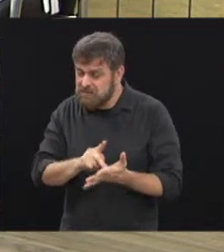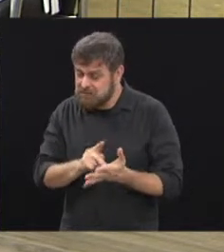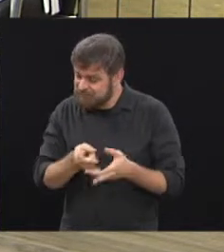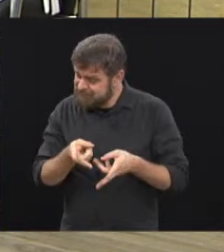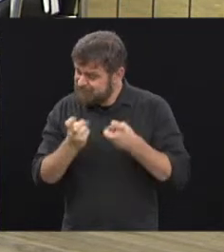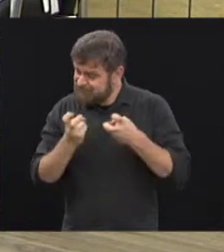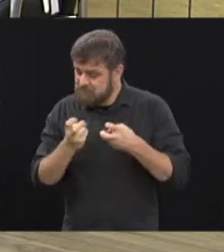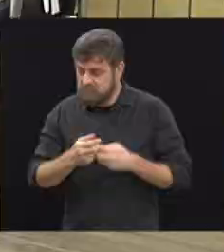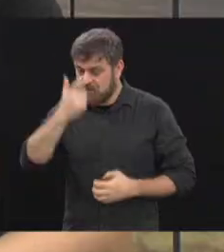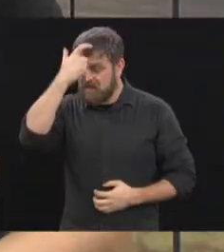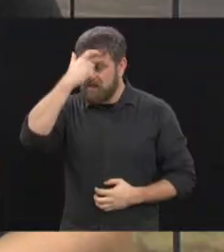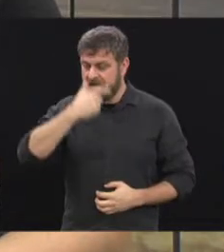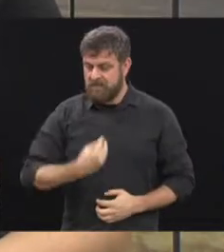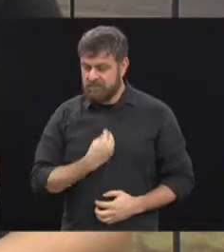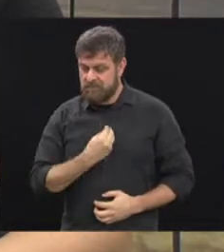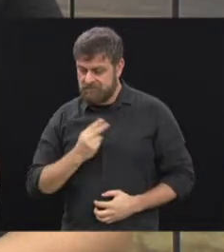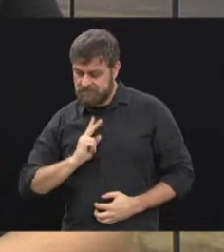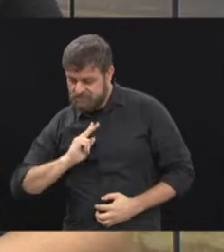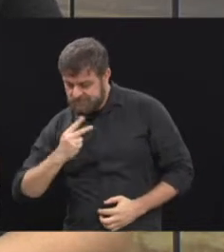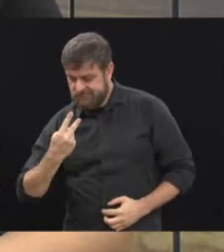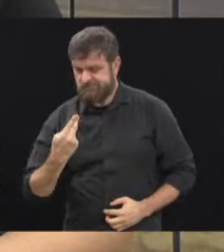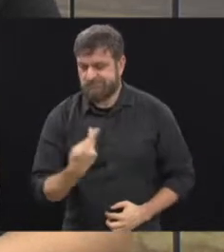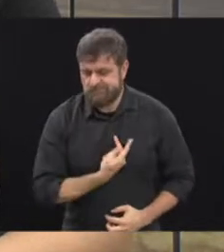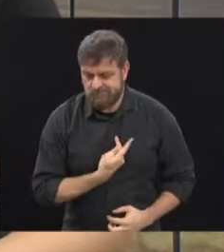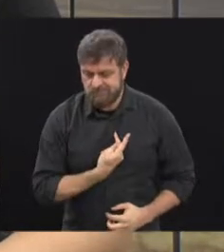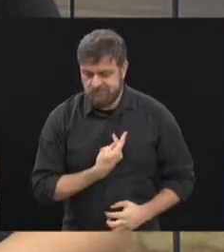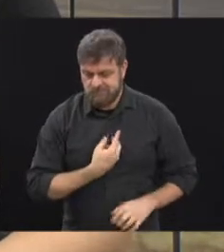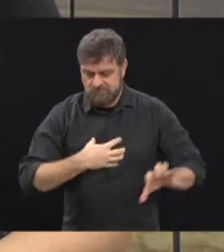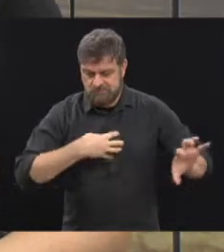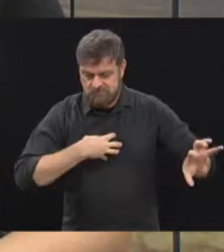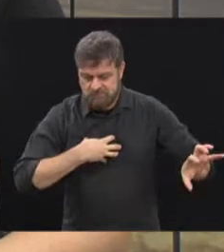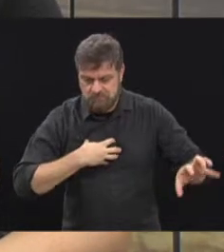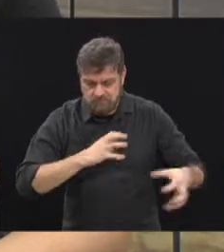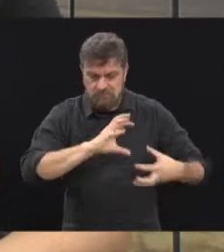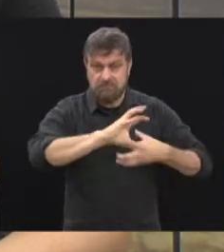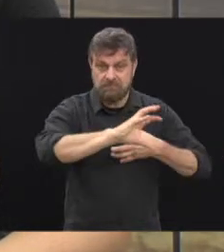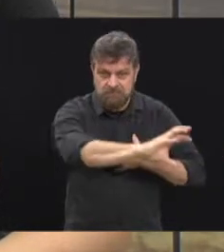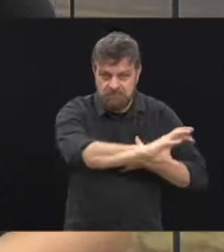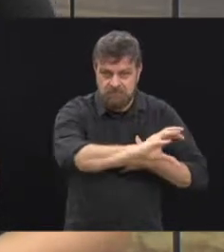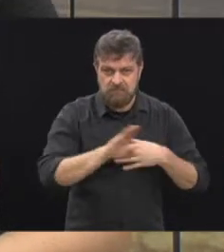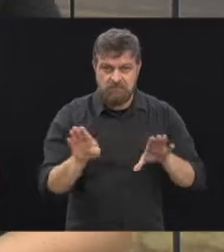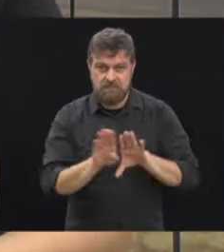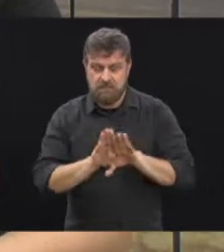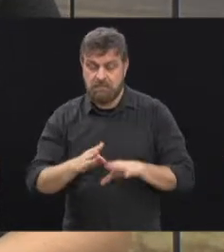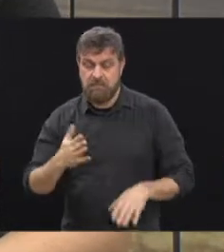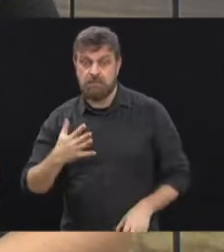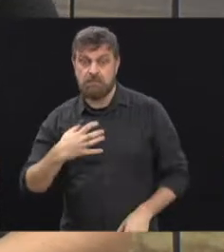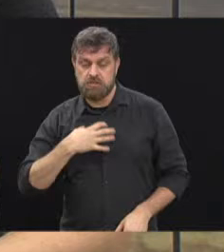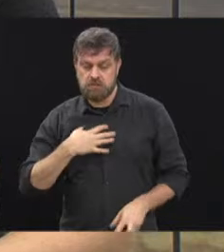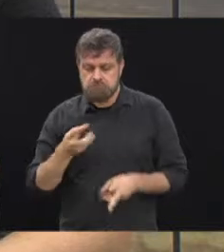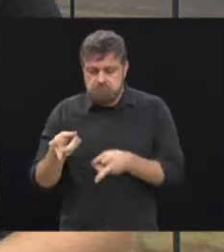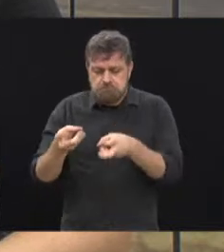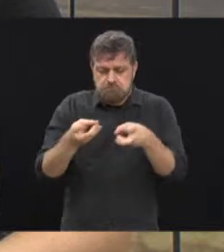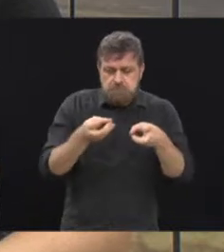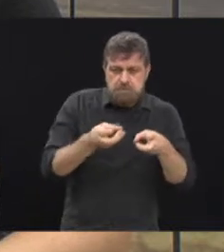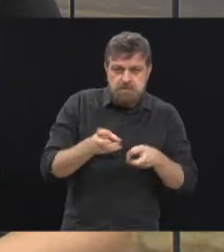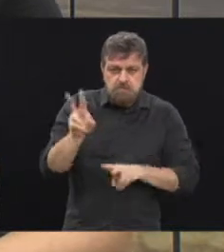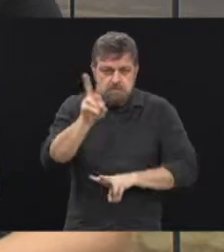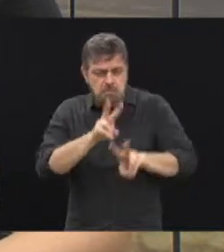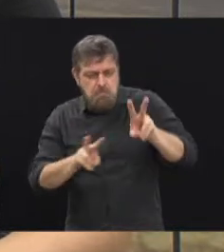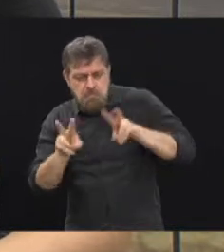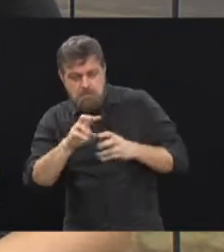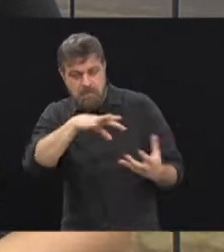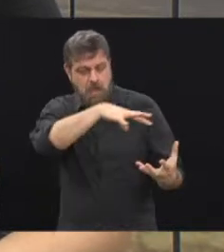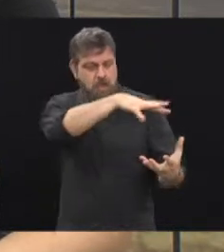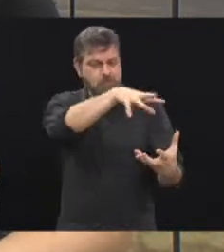verdade, quem foi transformado é você. Então eu senti não só do minimalismo, mas a minha forma de enxergar o mundo,